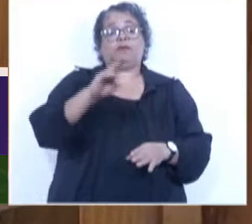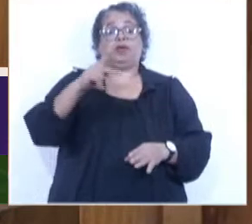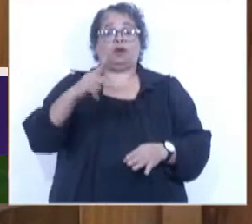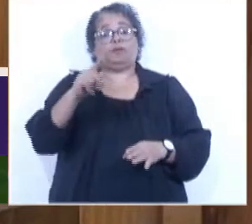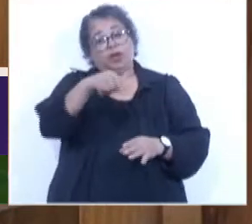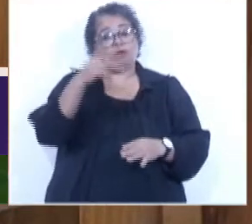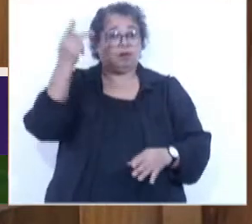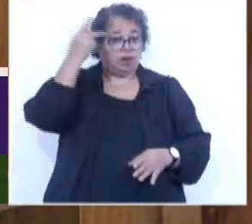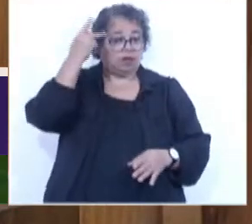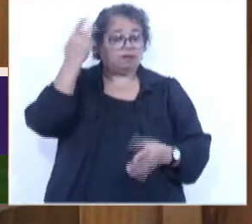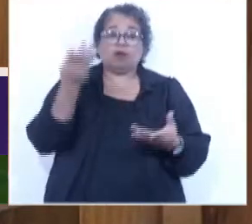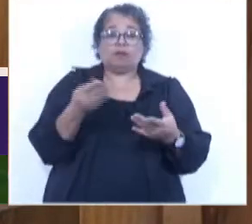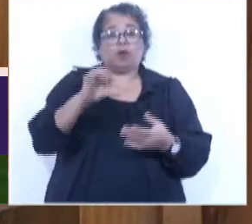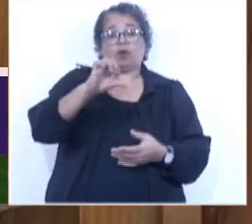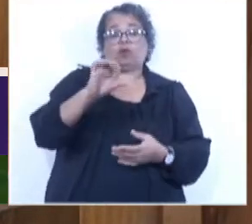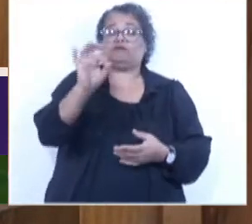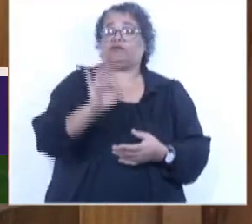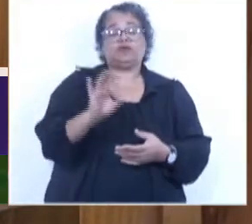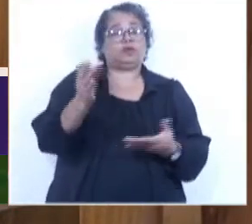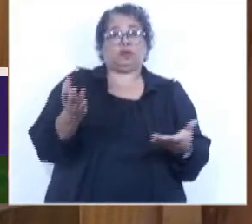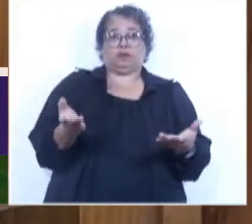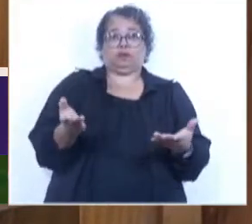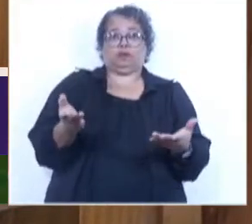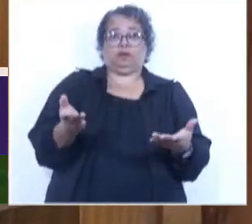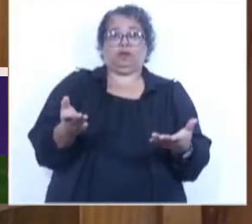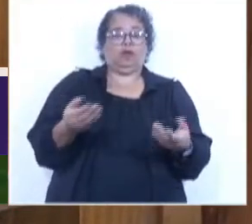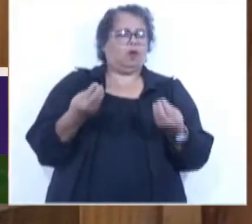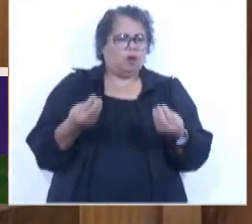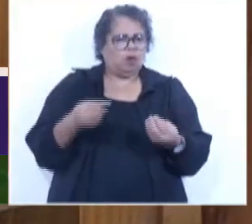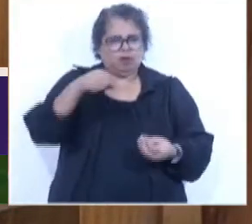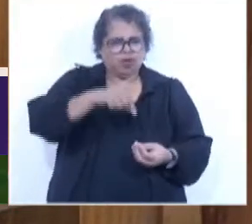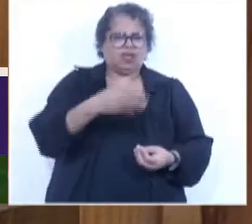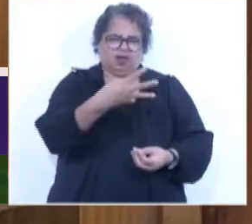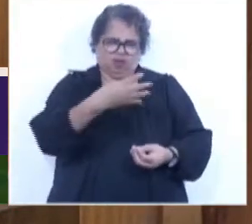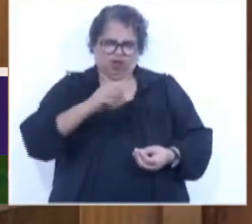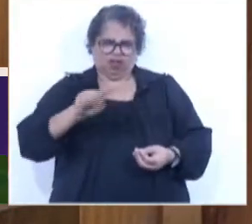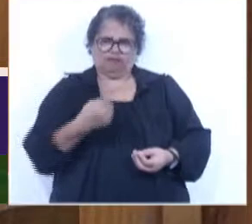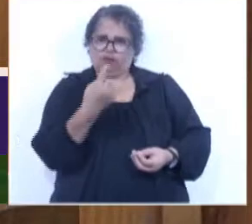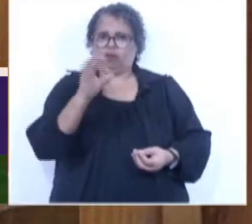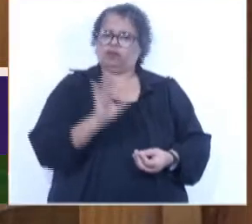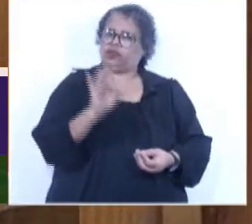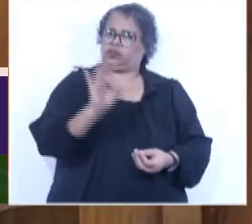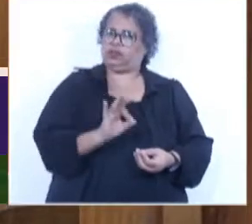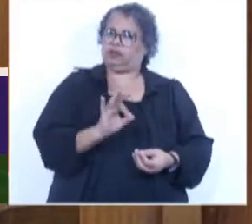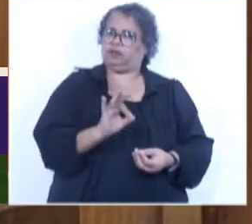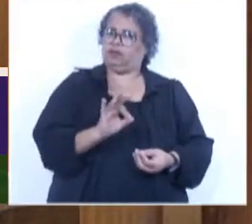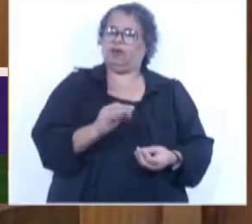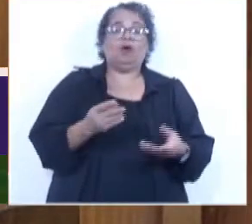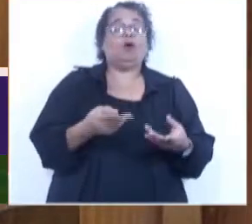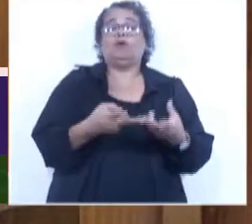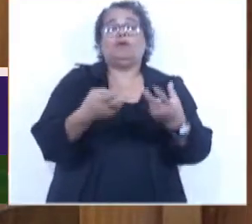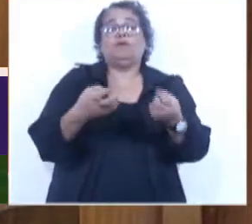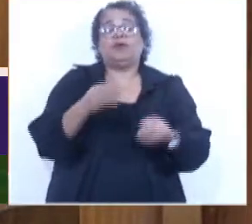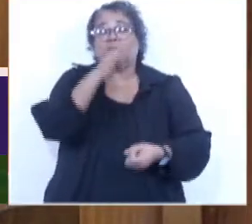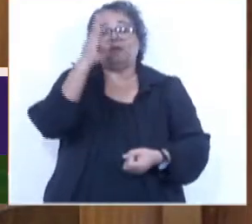ficou com 9% Maranhão você tem Lógico o negócio desse então se você observar o Brasil inteiro Uberaba não teve aumento nenhum ninguém